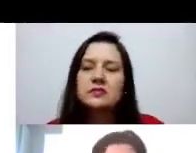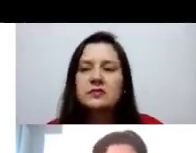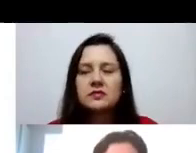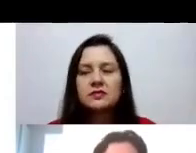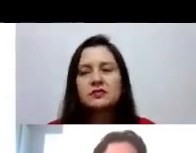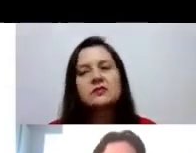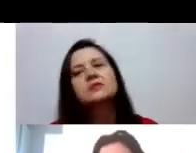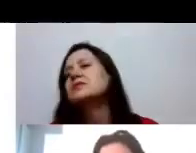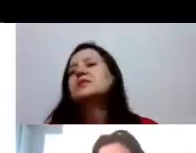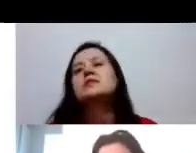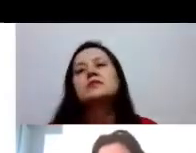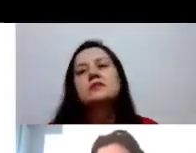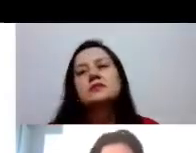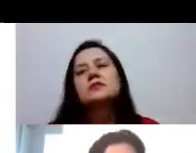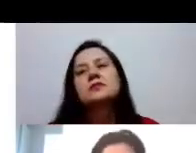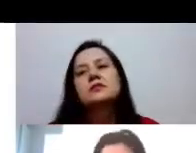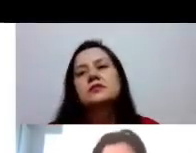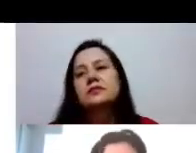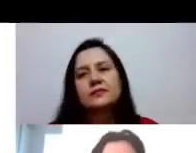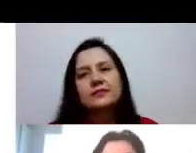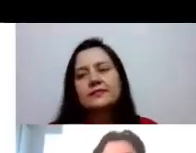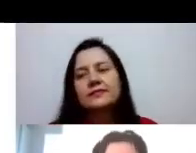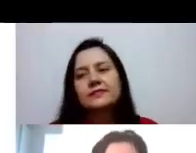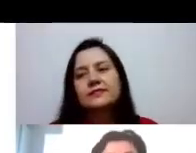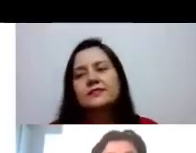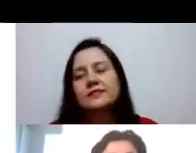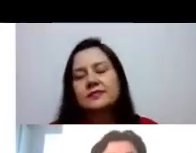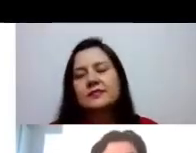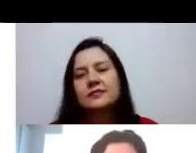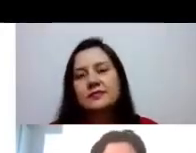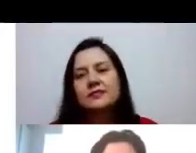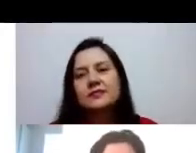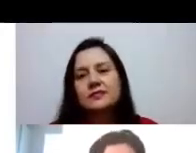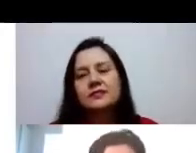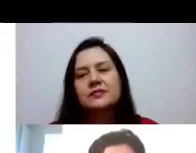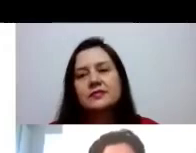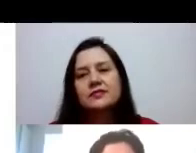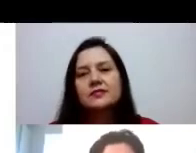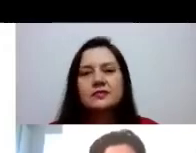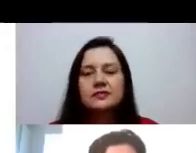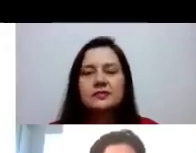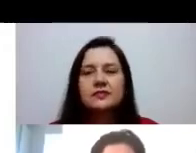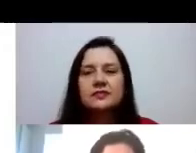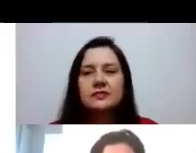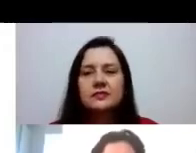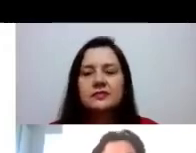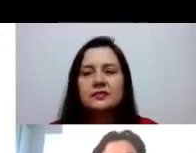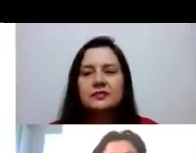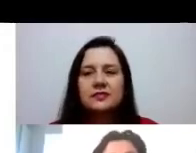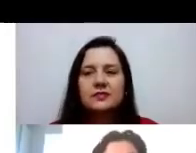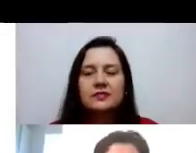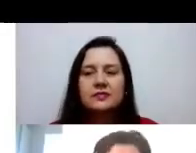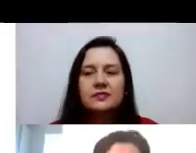eu, Josiane, publicar um decreto? Não, eu não tenho esse poder determinado por decreto, por lei.